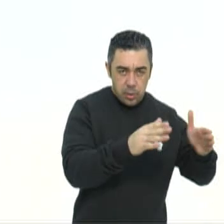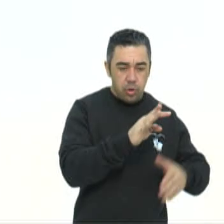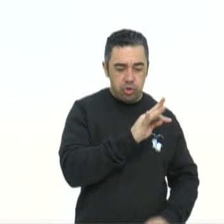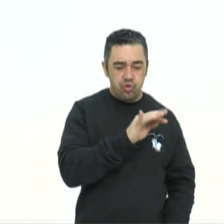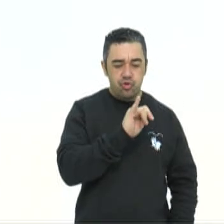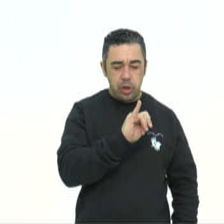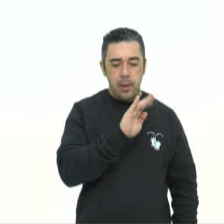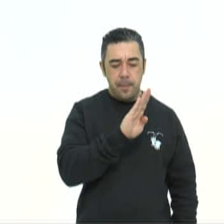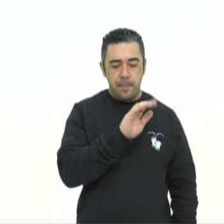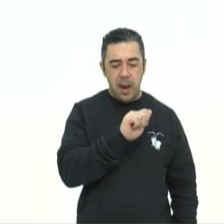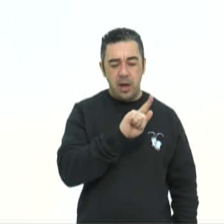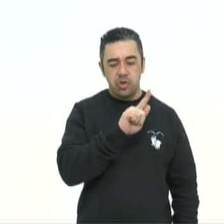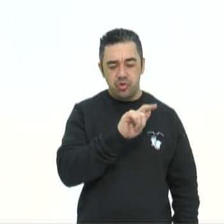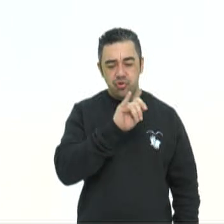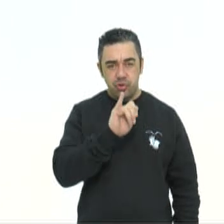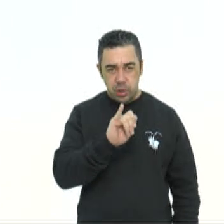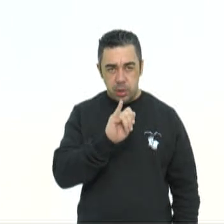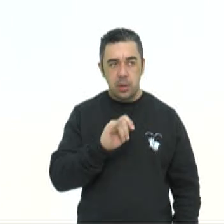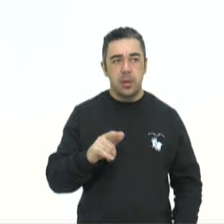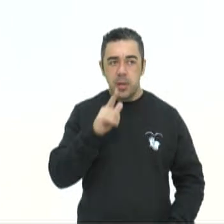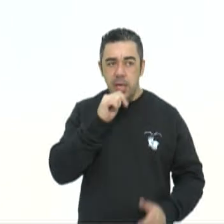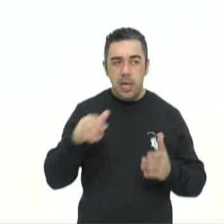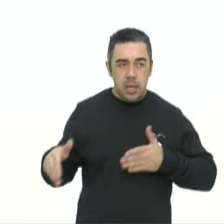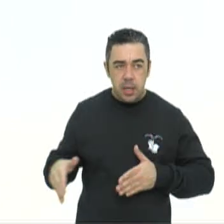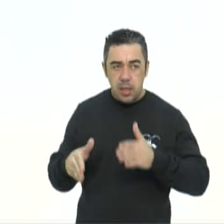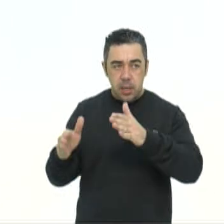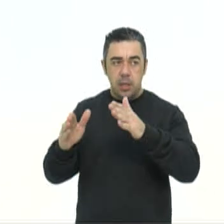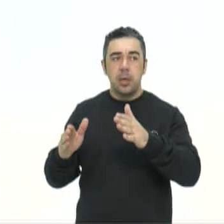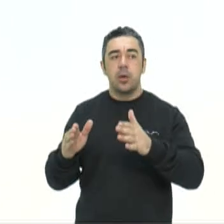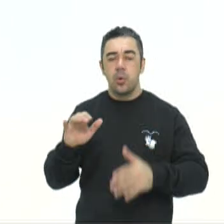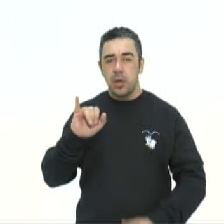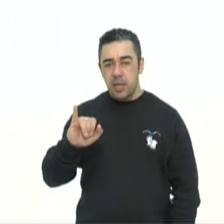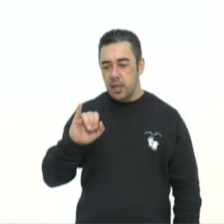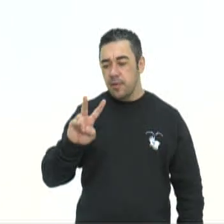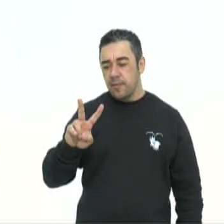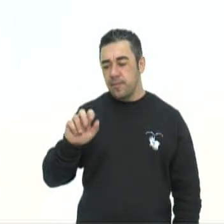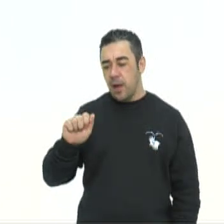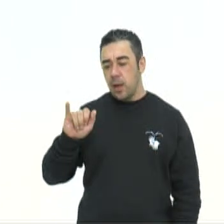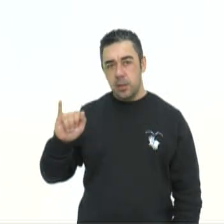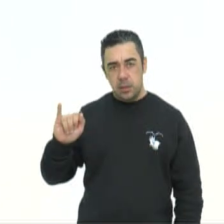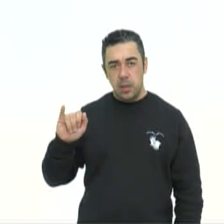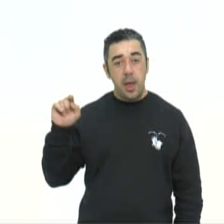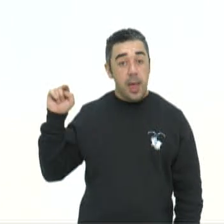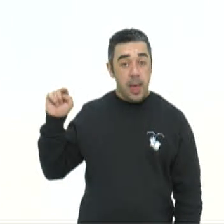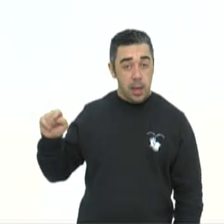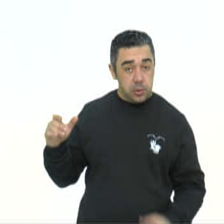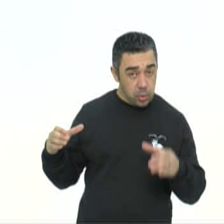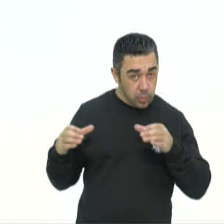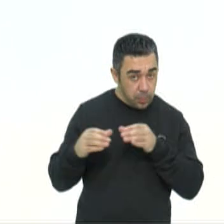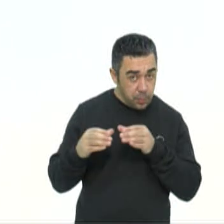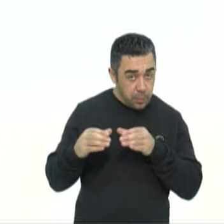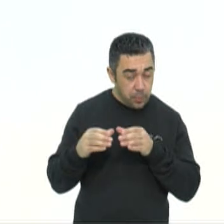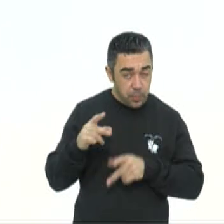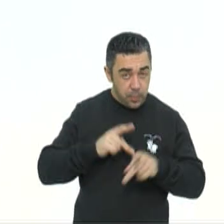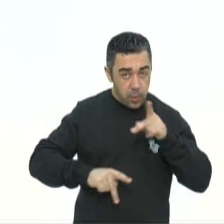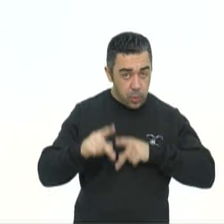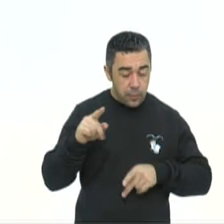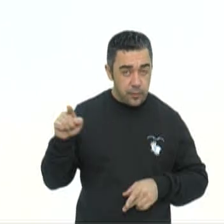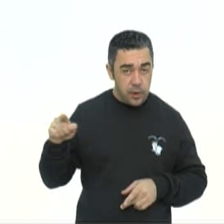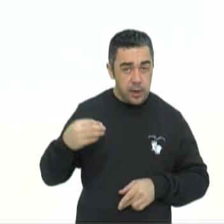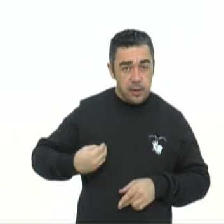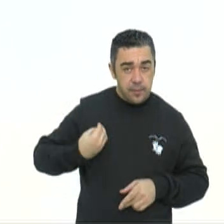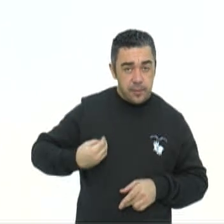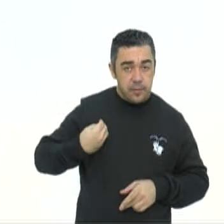E entre os trabalhos dos Caigangue, entre as atividades de subsistência, atividades econômicas deles, né,